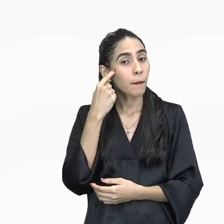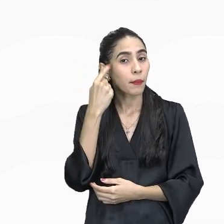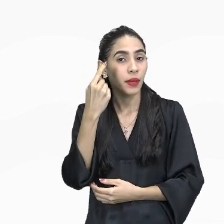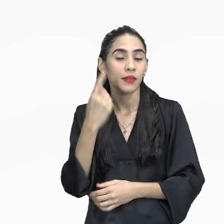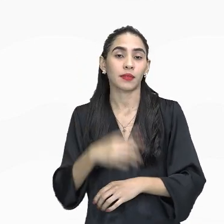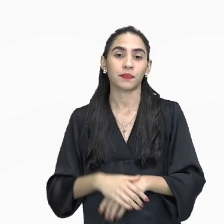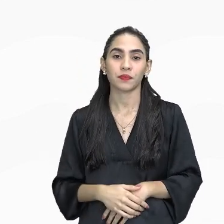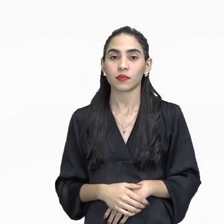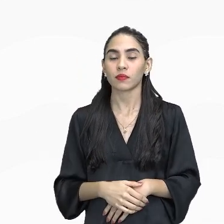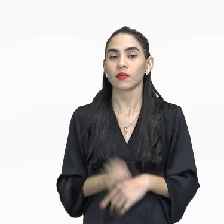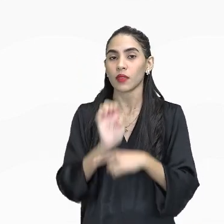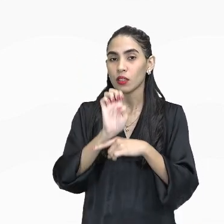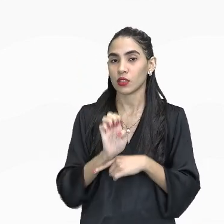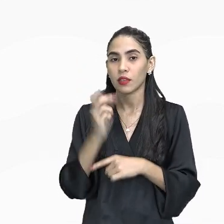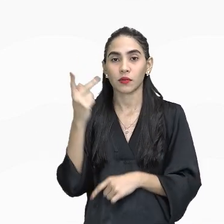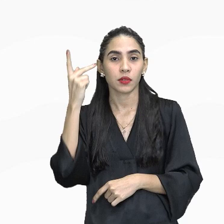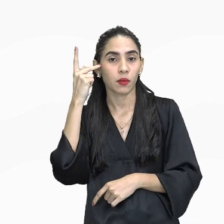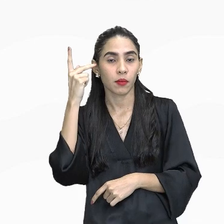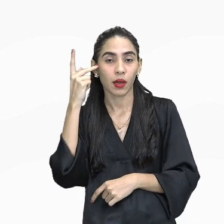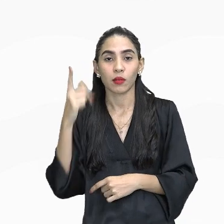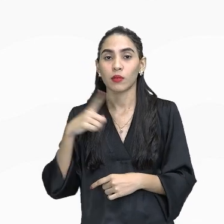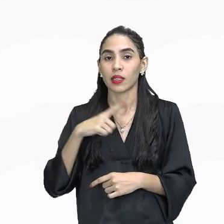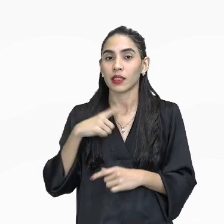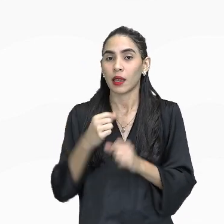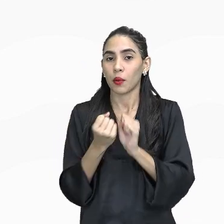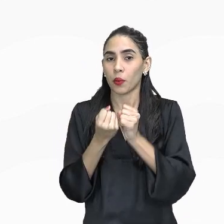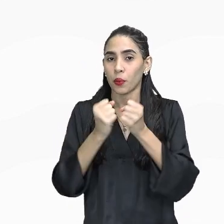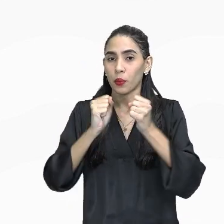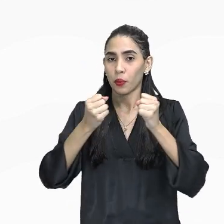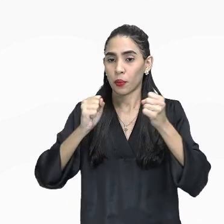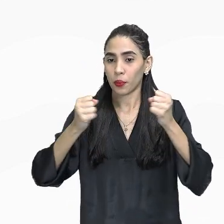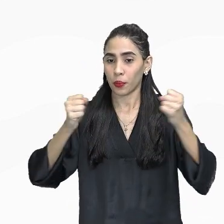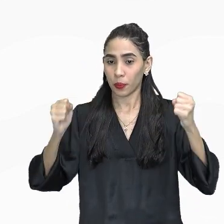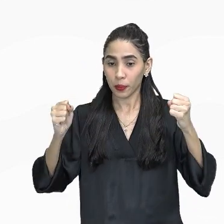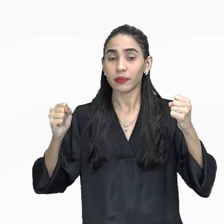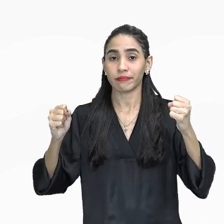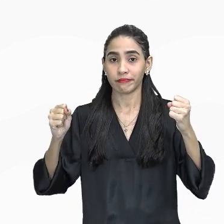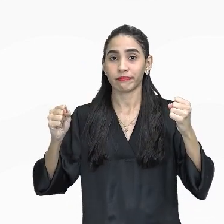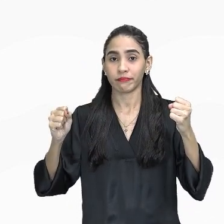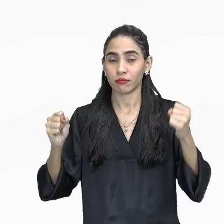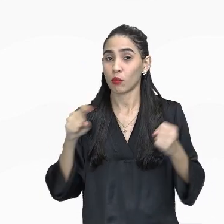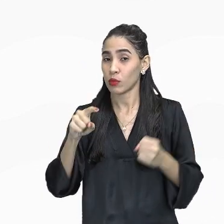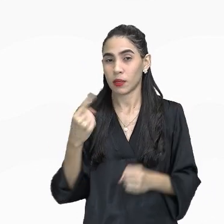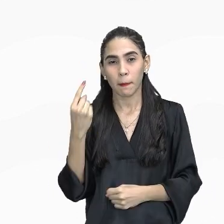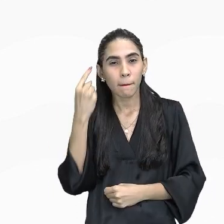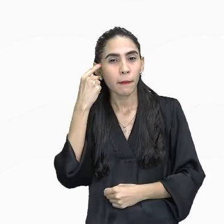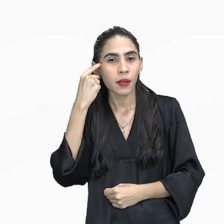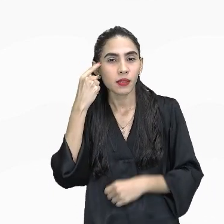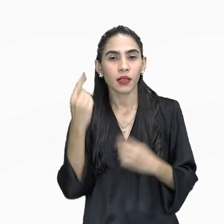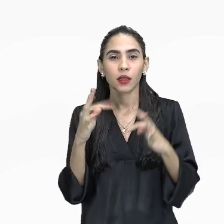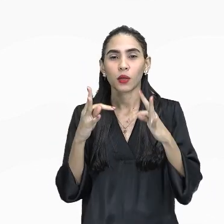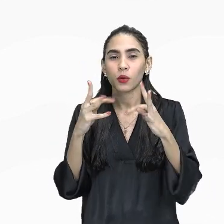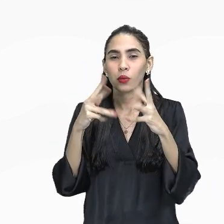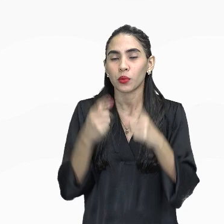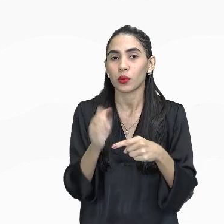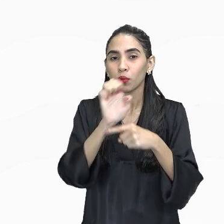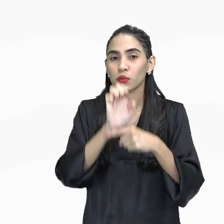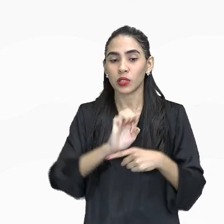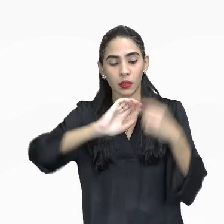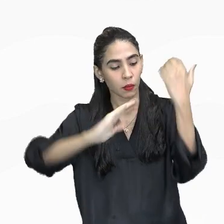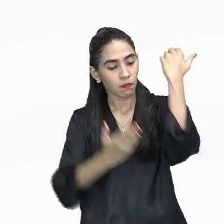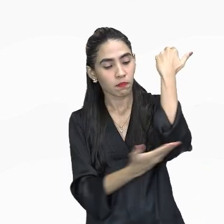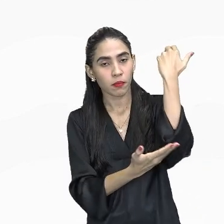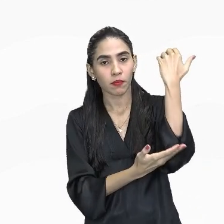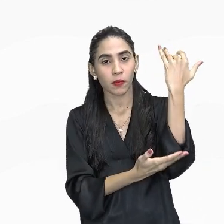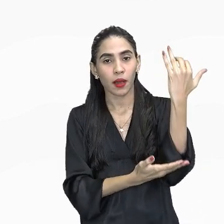São Paulo, que é um estado que tem uma extensão bem considerável, imagina todo o estado desmatado,